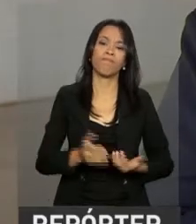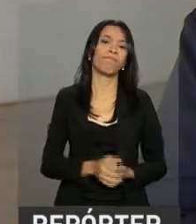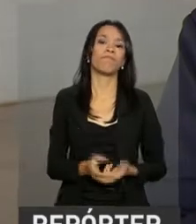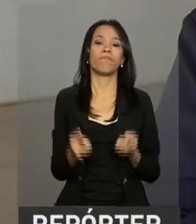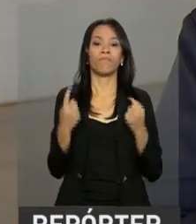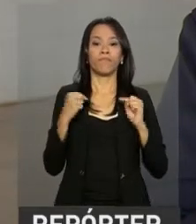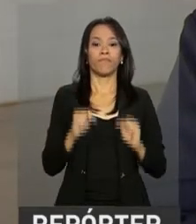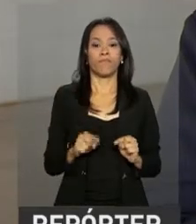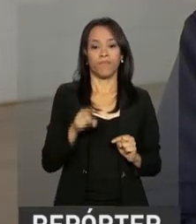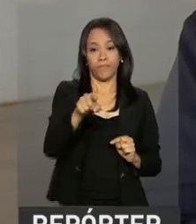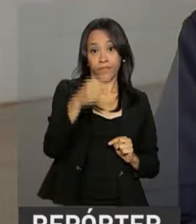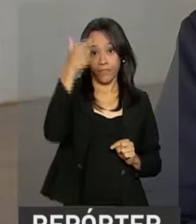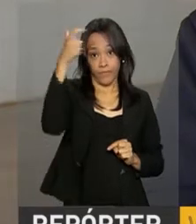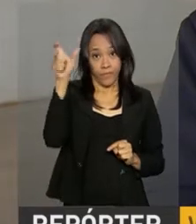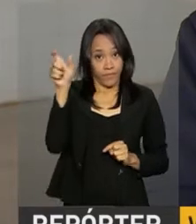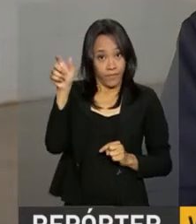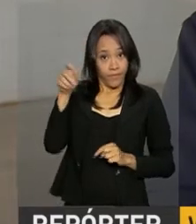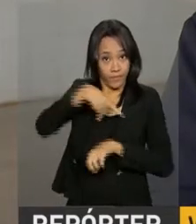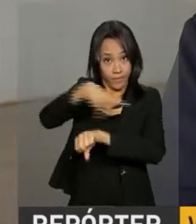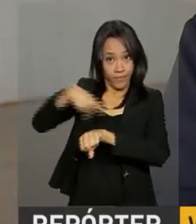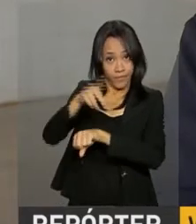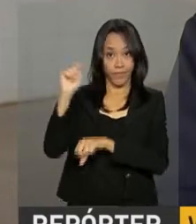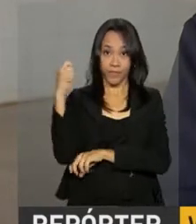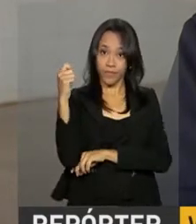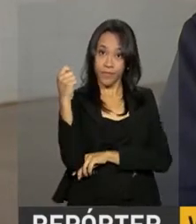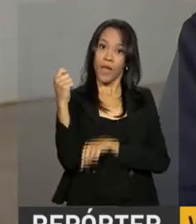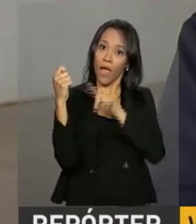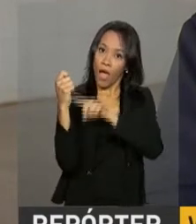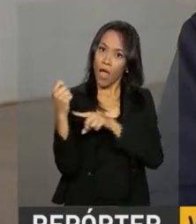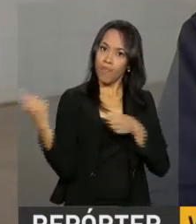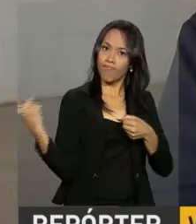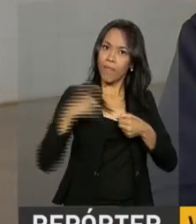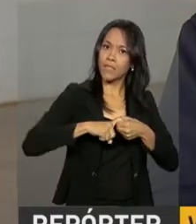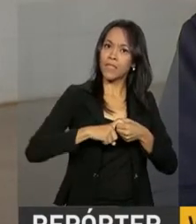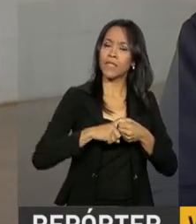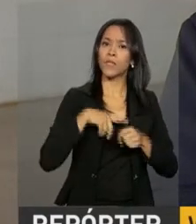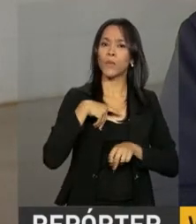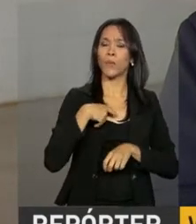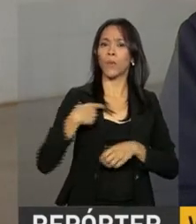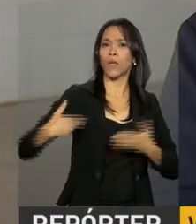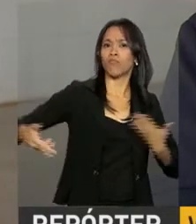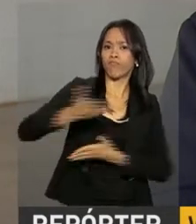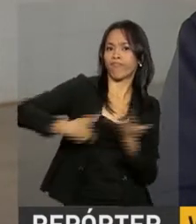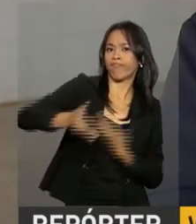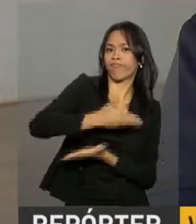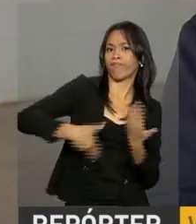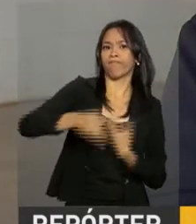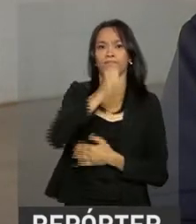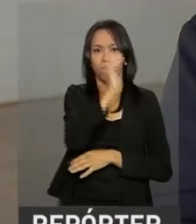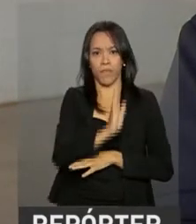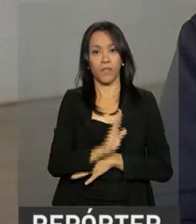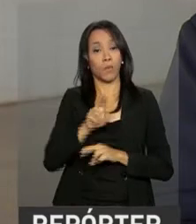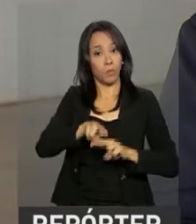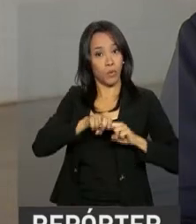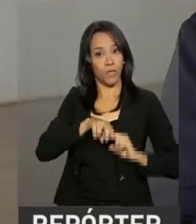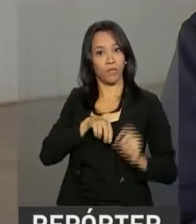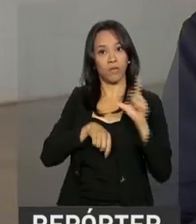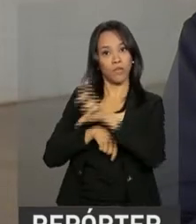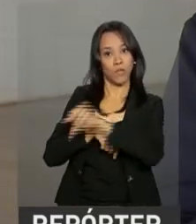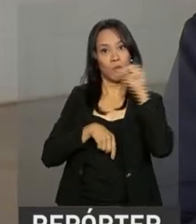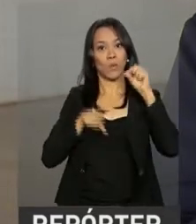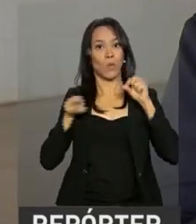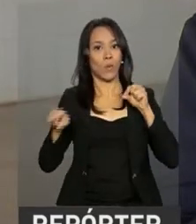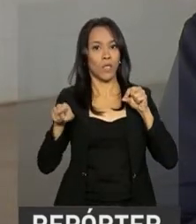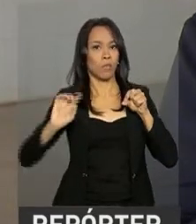argentina é um dos principais parceiros políticos e comerciais do brasil por isso foi escolhida como um dos